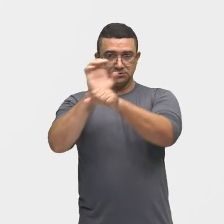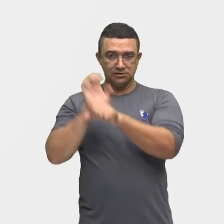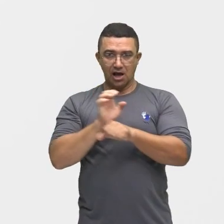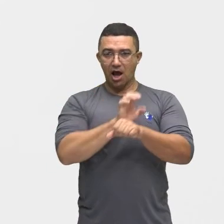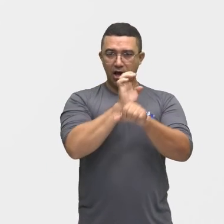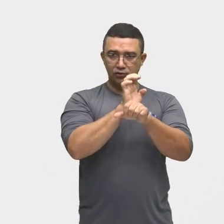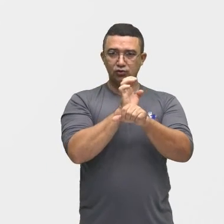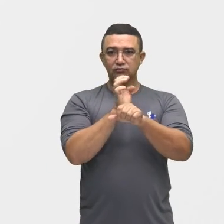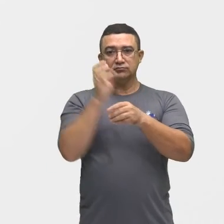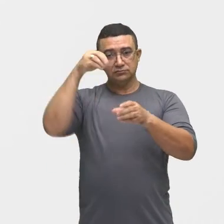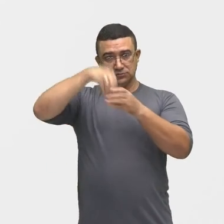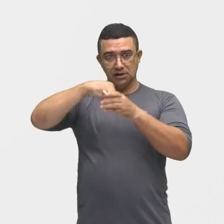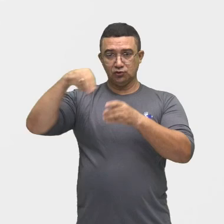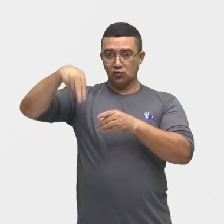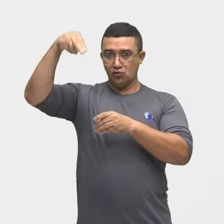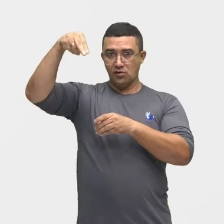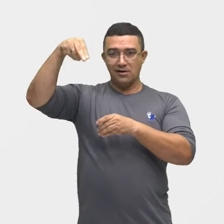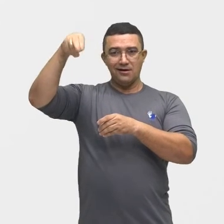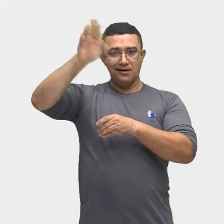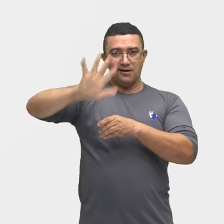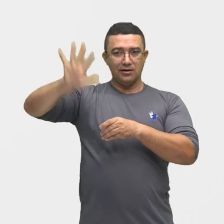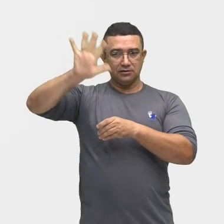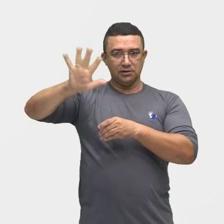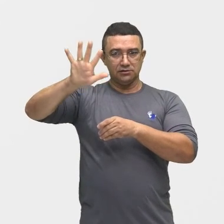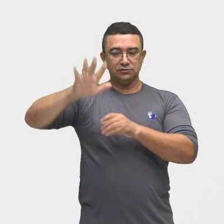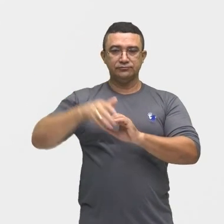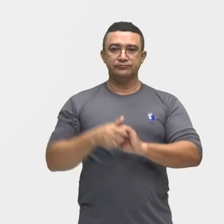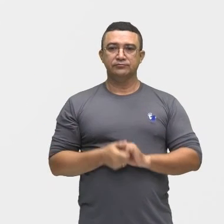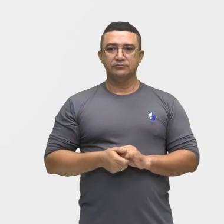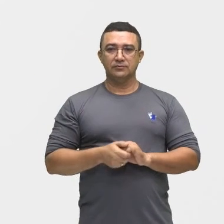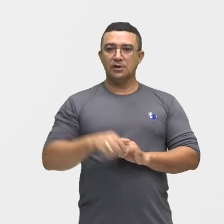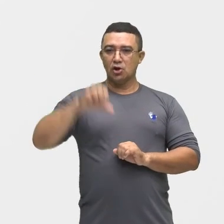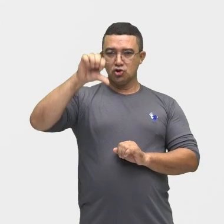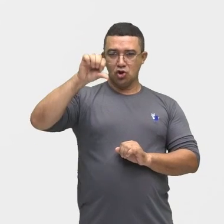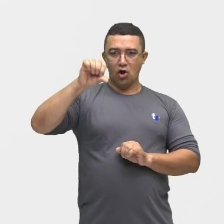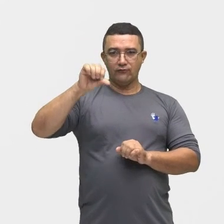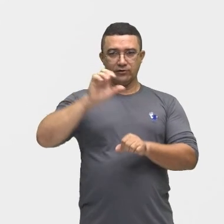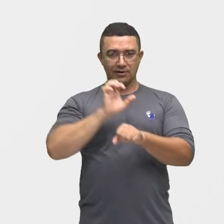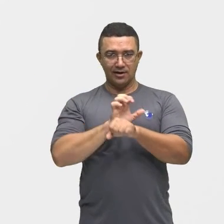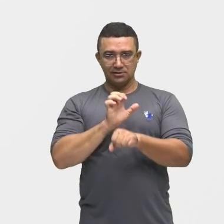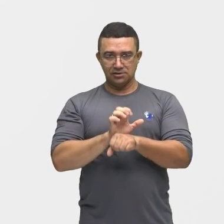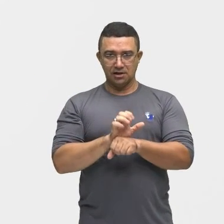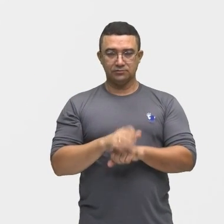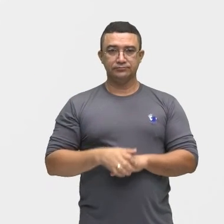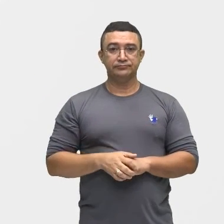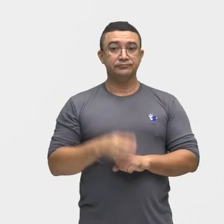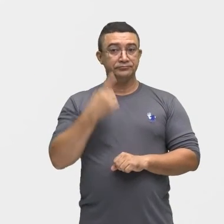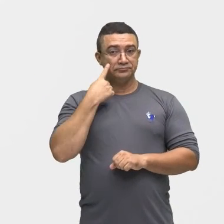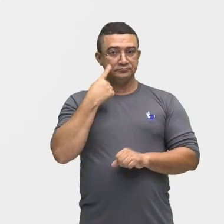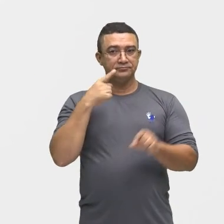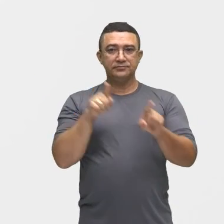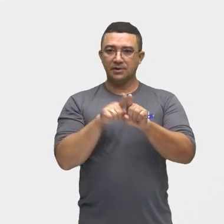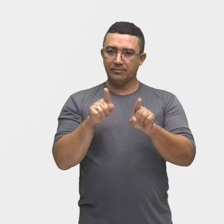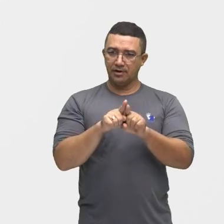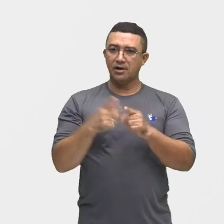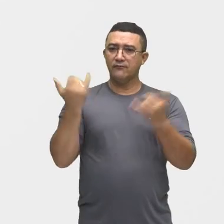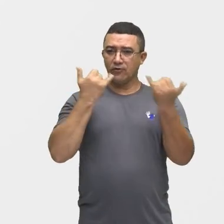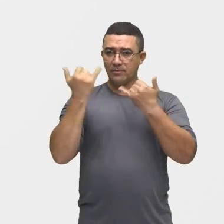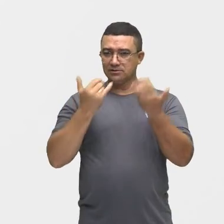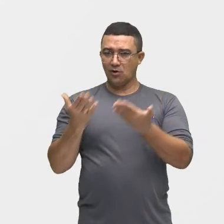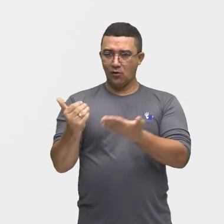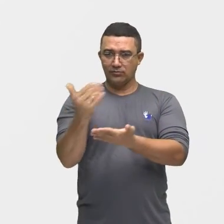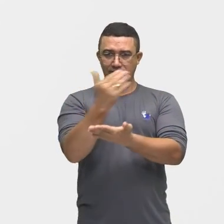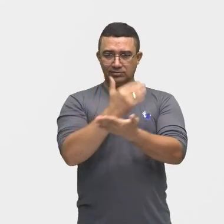vão compor, né, a região Nordeste, que no caso são 9 estados, né? E aí vimos também dados relacionados